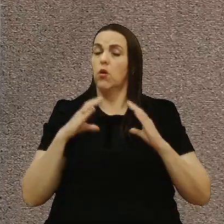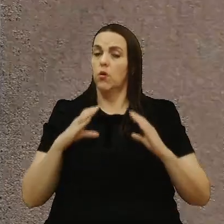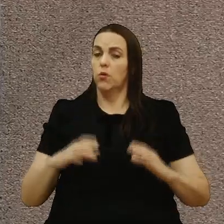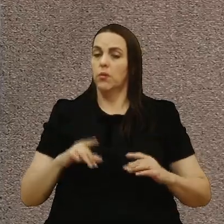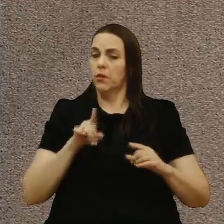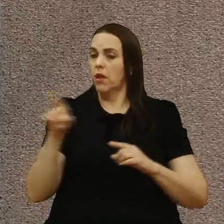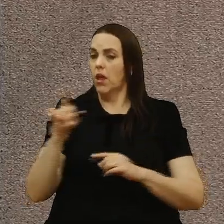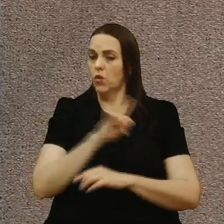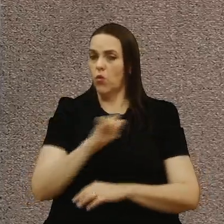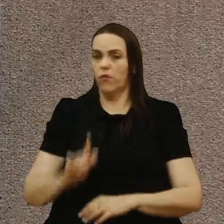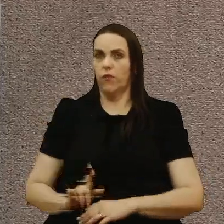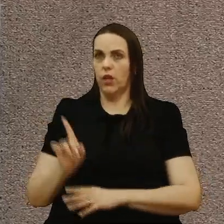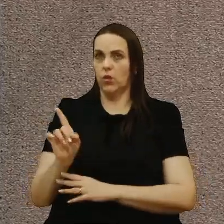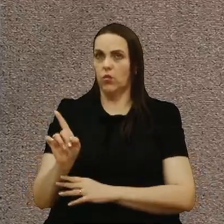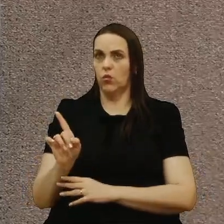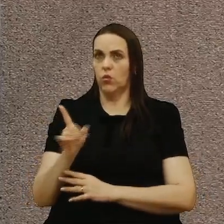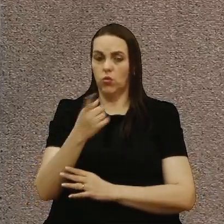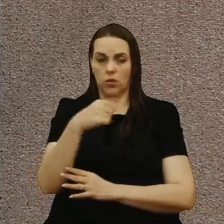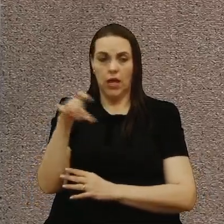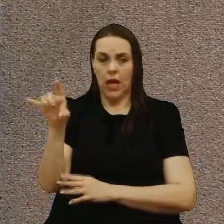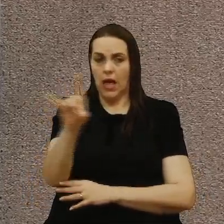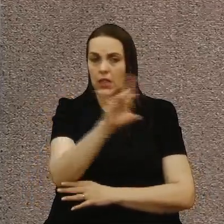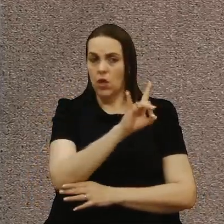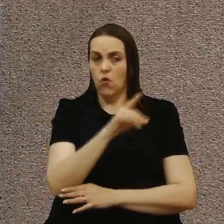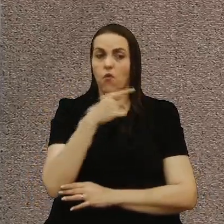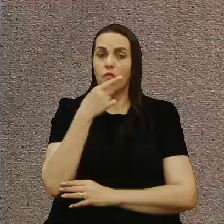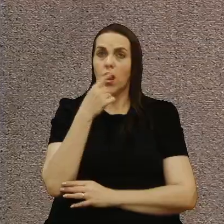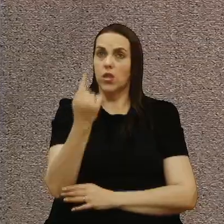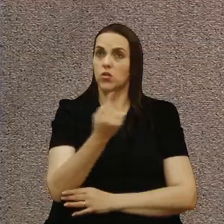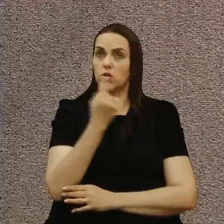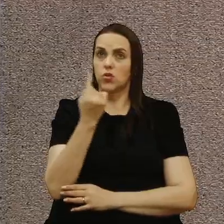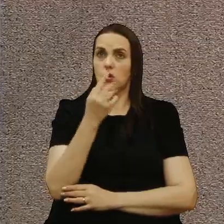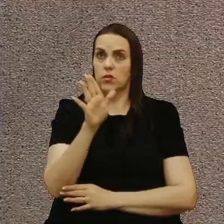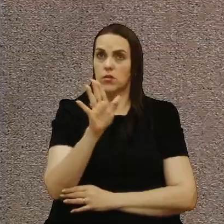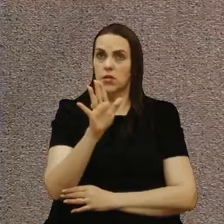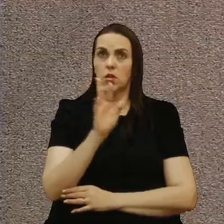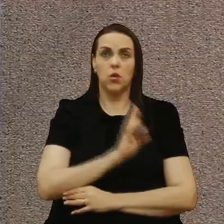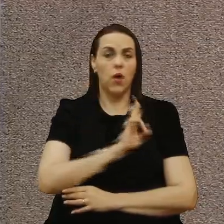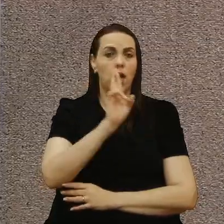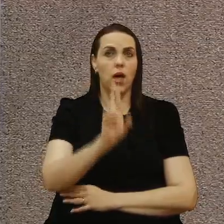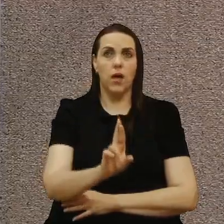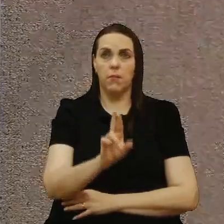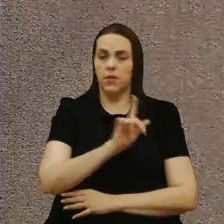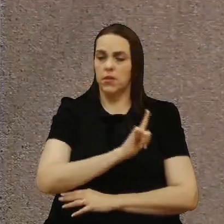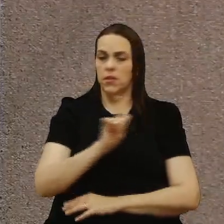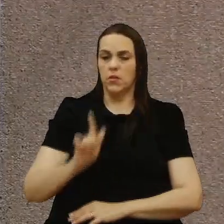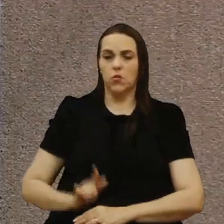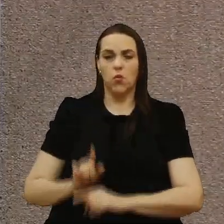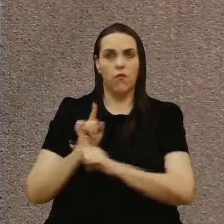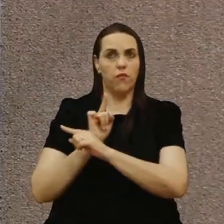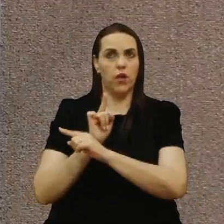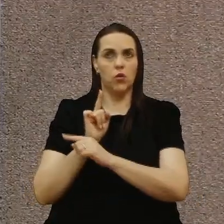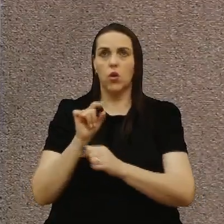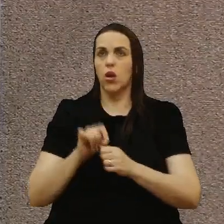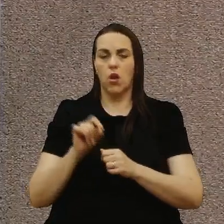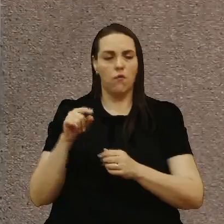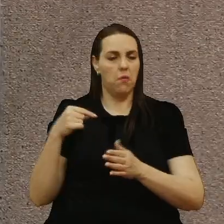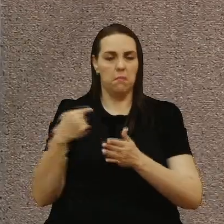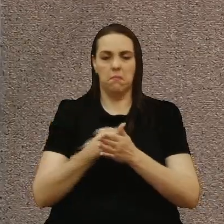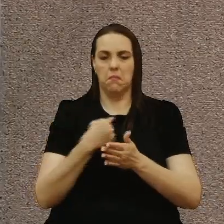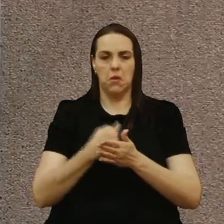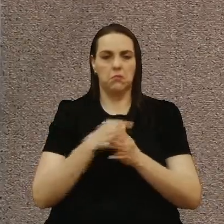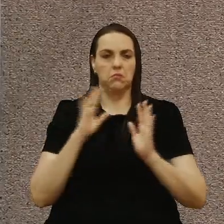manifesta-se aqui, manifesta em causa própria, sozinho. Então, deixar claro ao senhor que isso não representa a postura do governo, não fui consultado com relação a